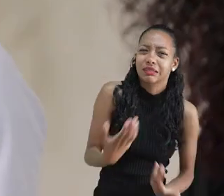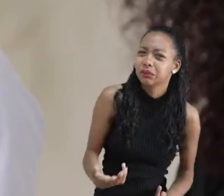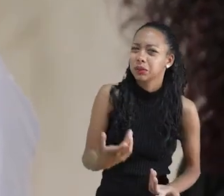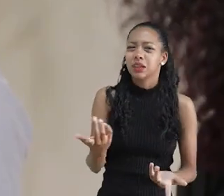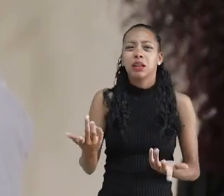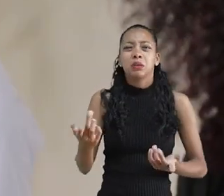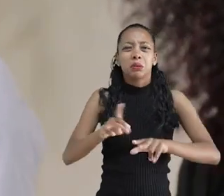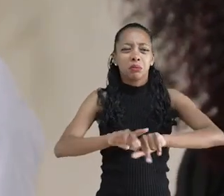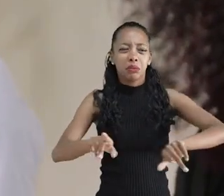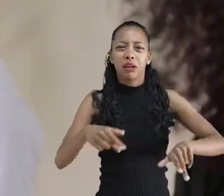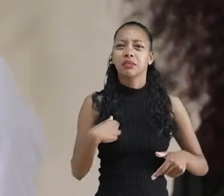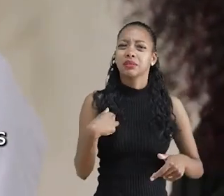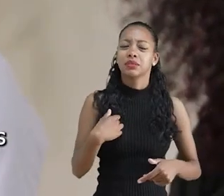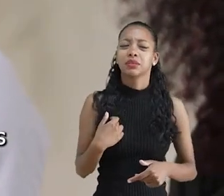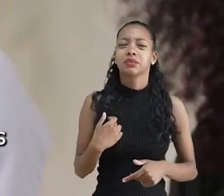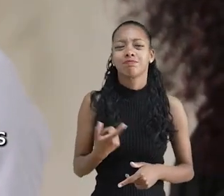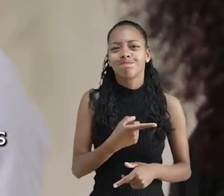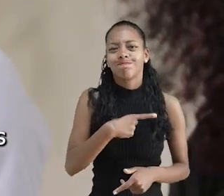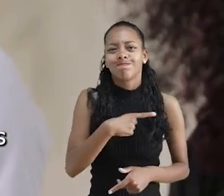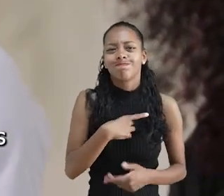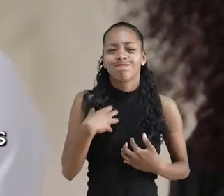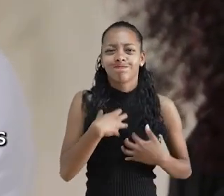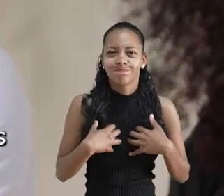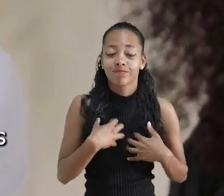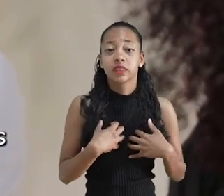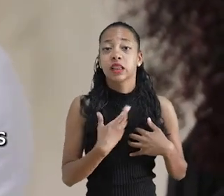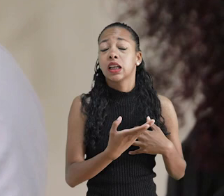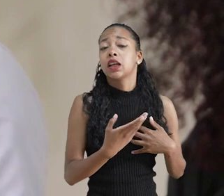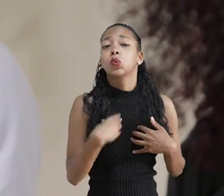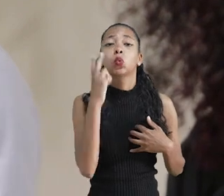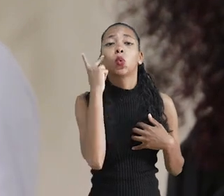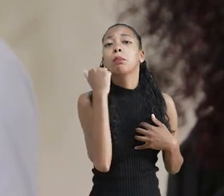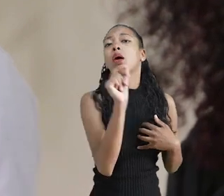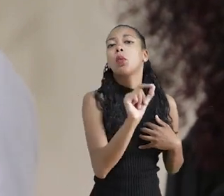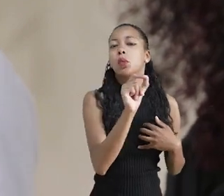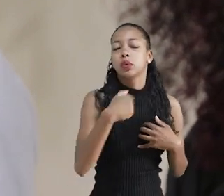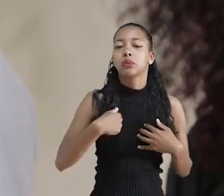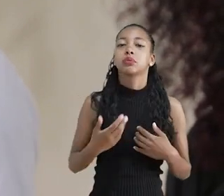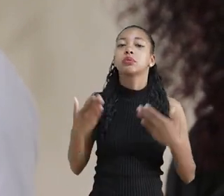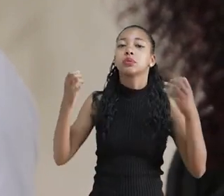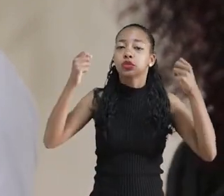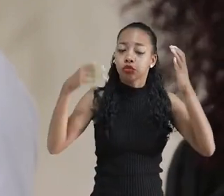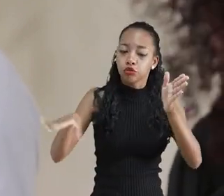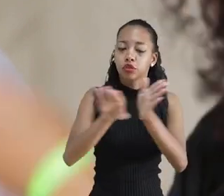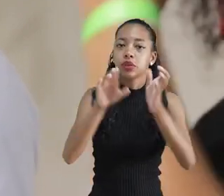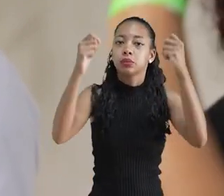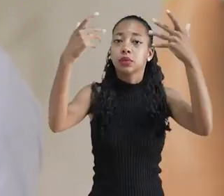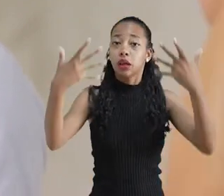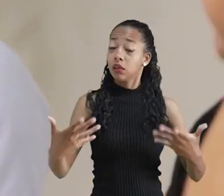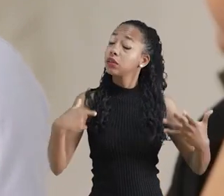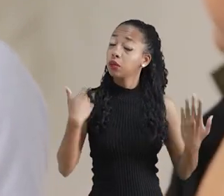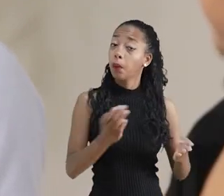enfim todas as formas possíveis era muito comum a gente chegar nos Espaços que nem eu cheguei agora e me apresentei falar eu sou R sou da terra